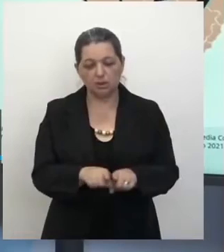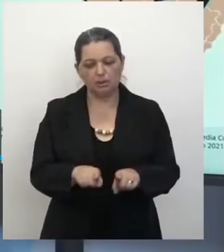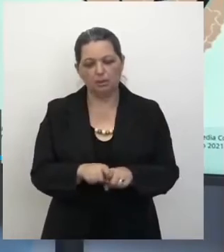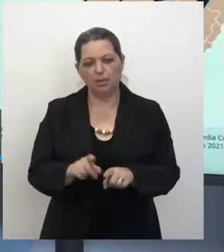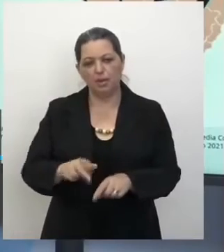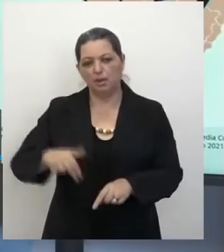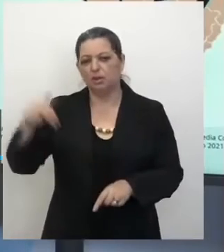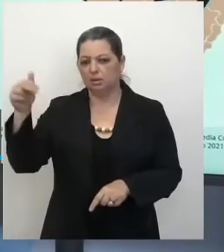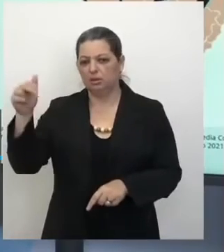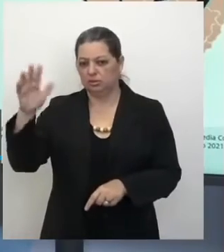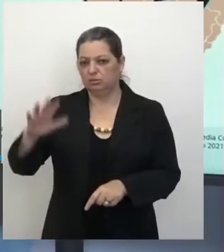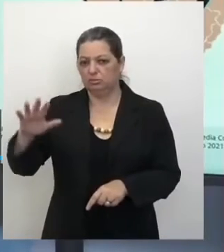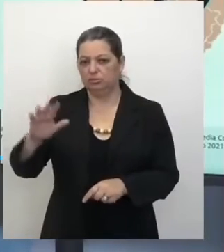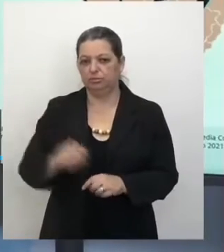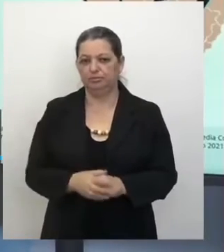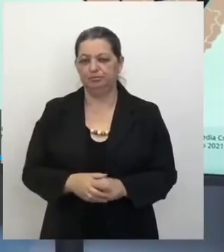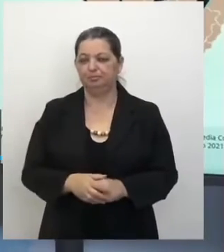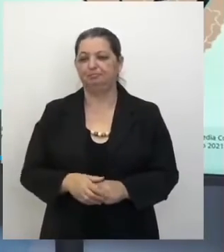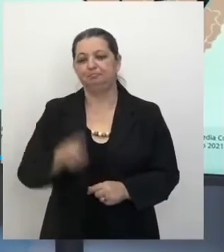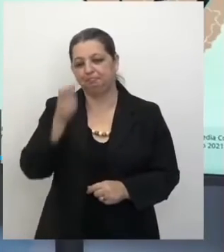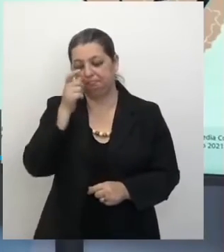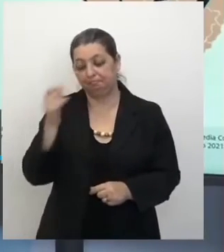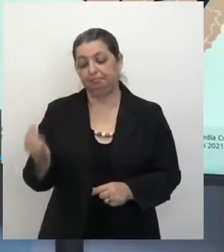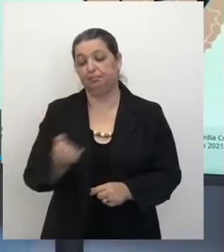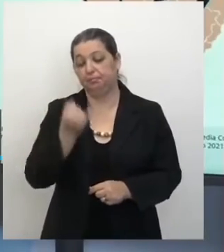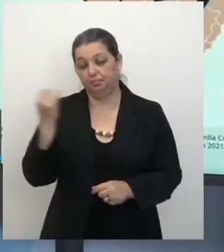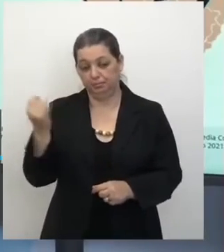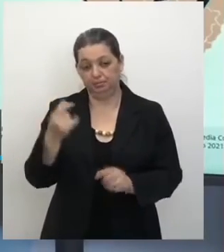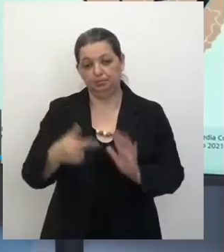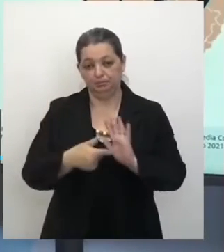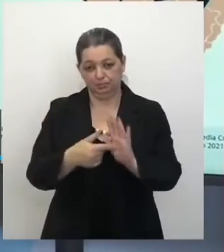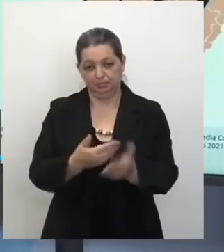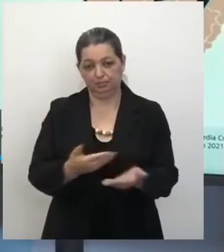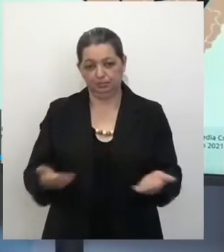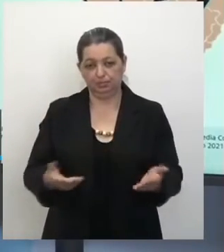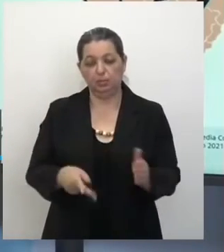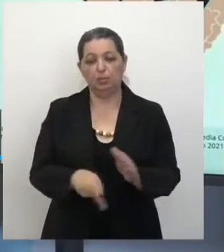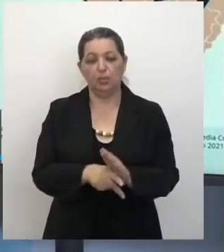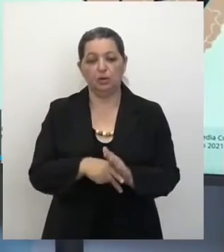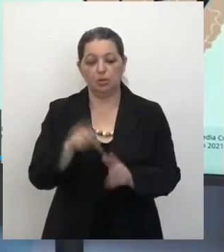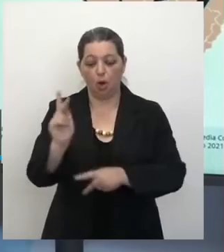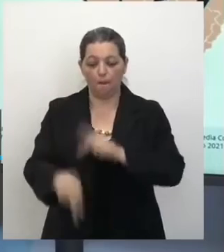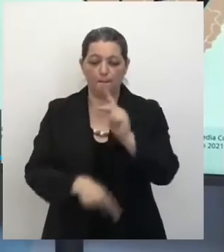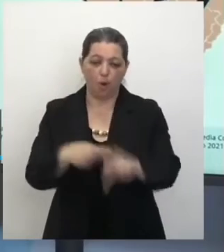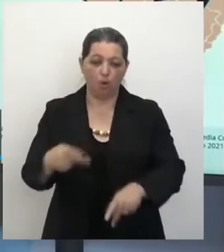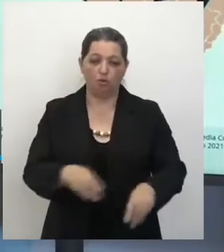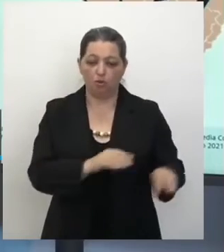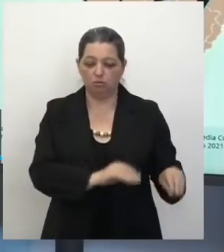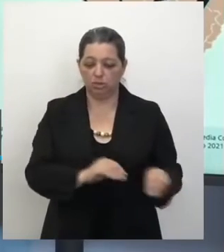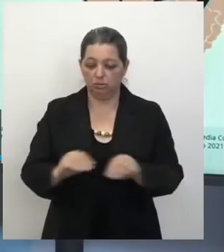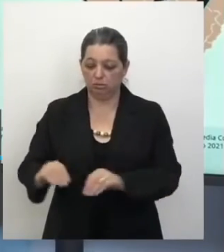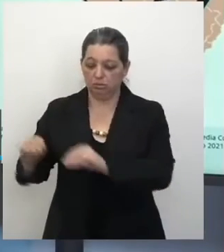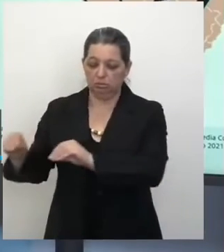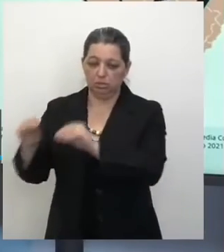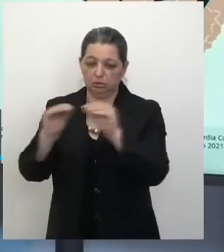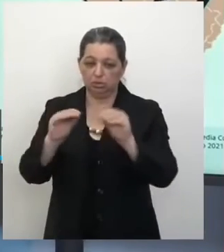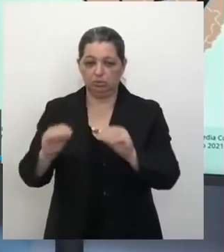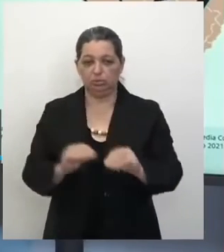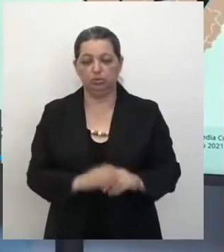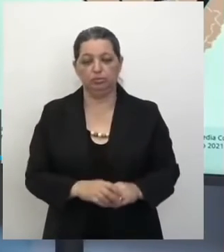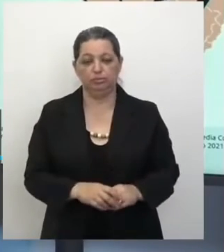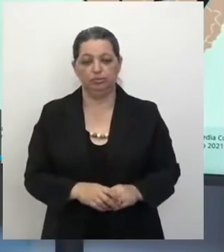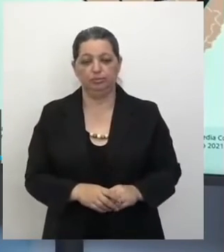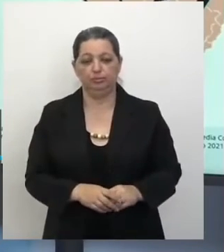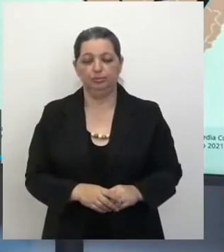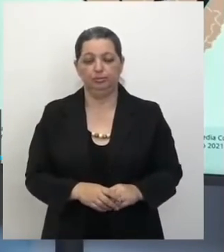interessante retratar isso para vocês. Então vejam que, né, esse deslocamento populacional no Brasil foi muito forte, né, deslocando-se